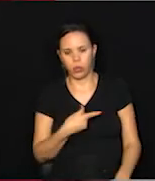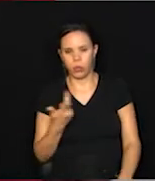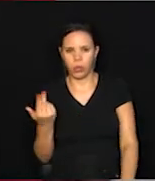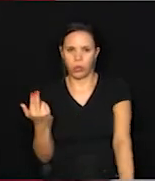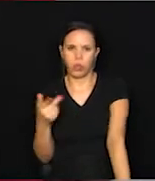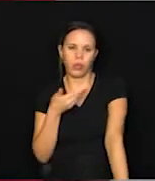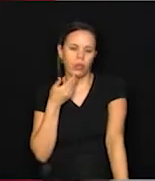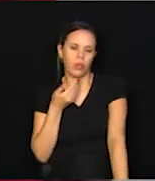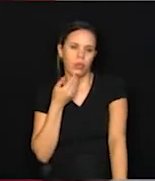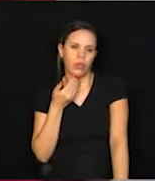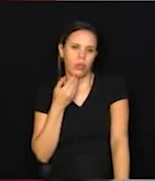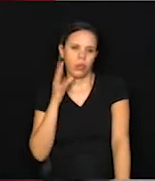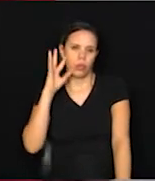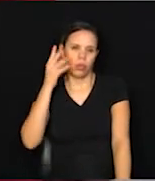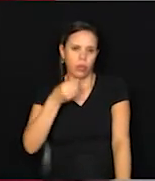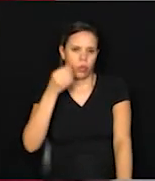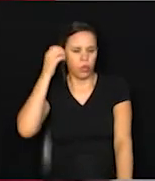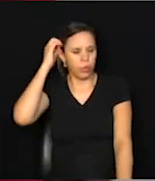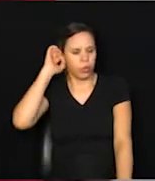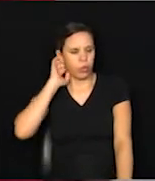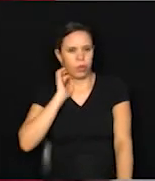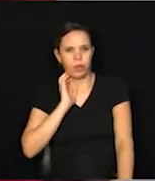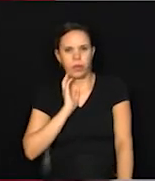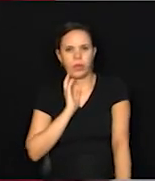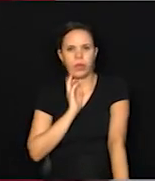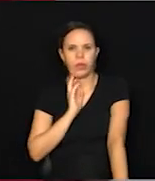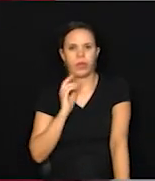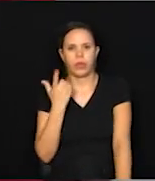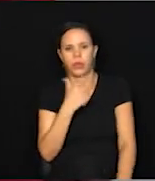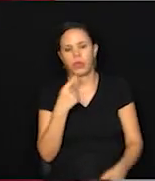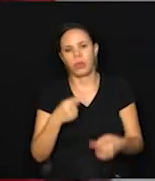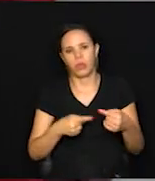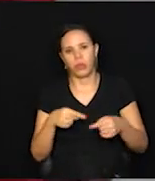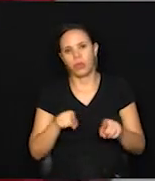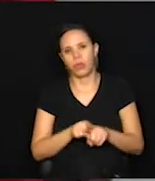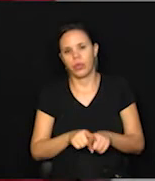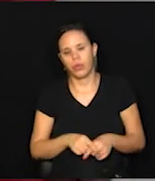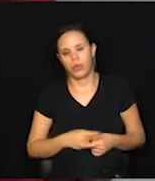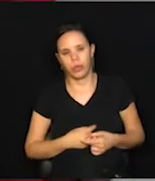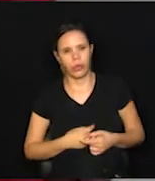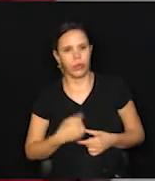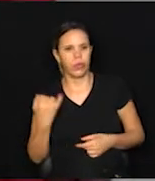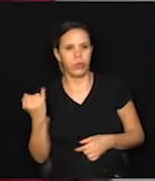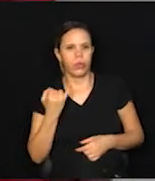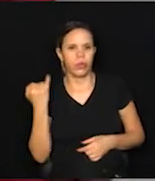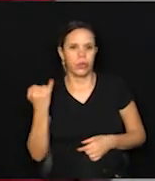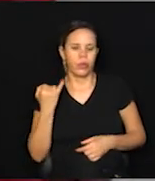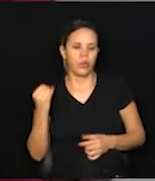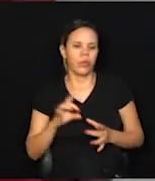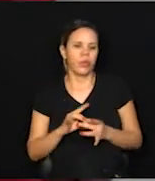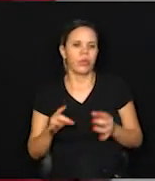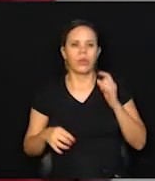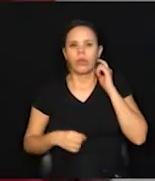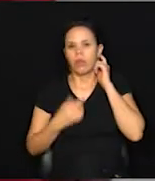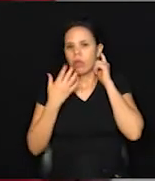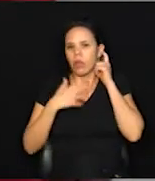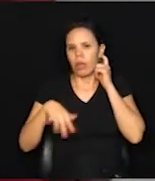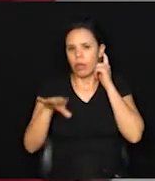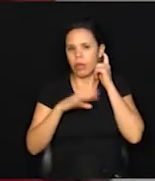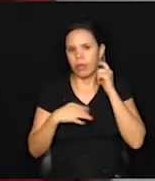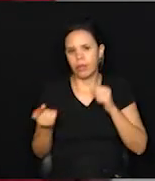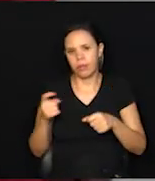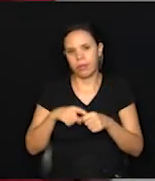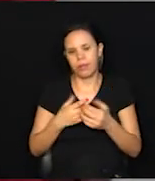mais fácil da gente entender. Outra política também que foi importante, que permitiu parte das crianças voltando